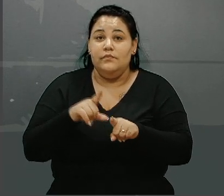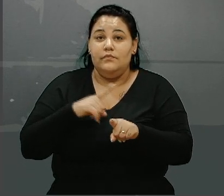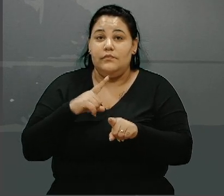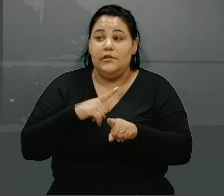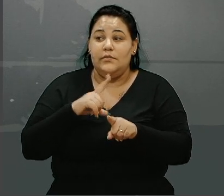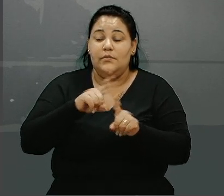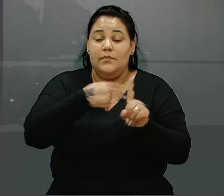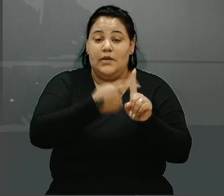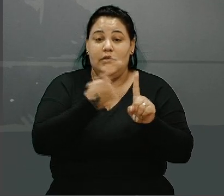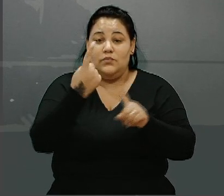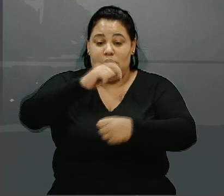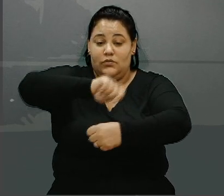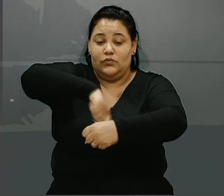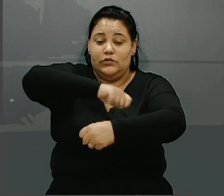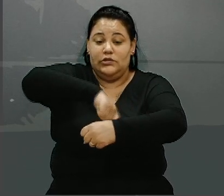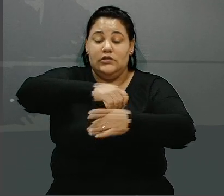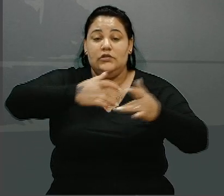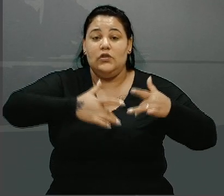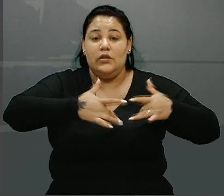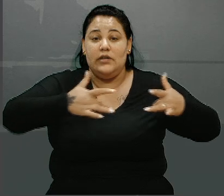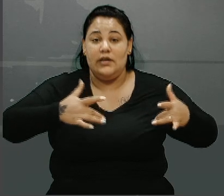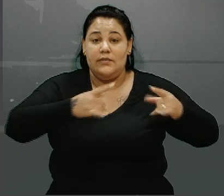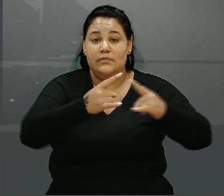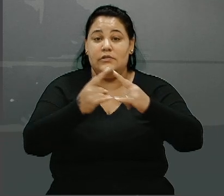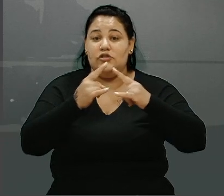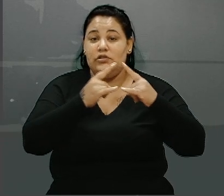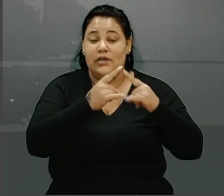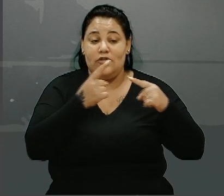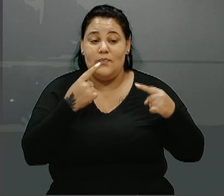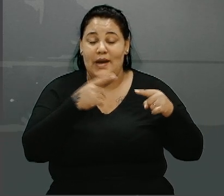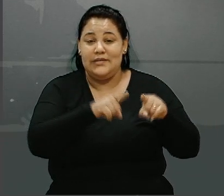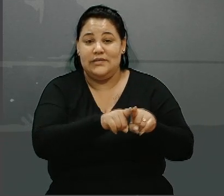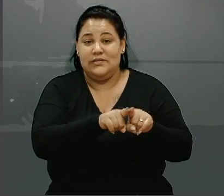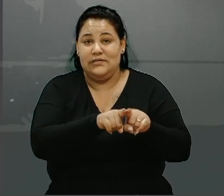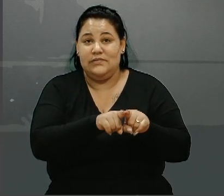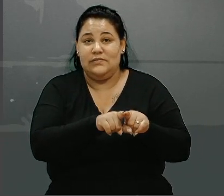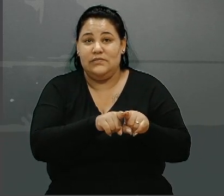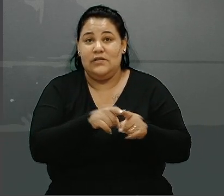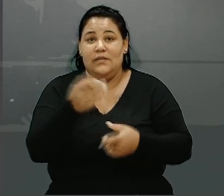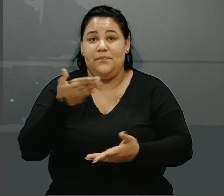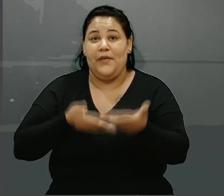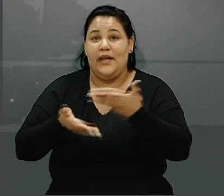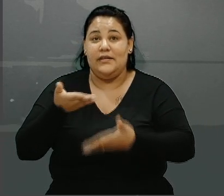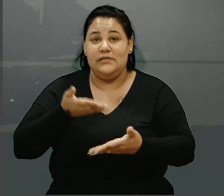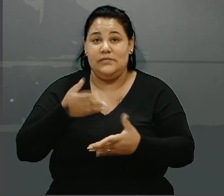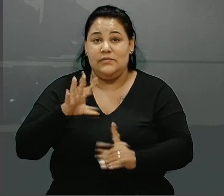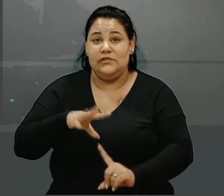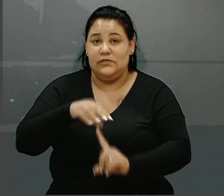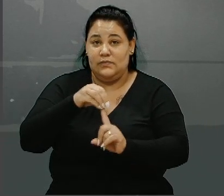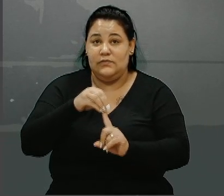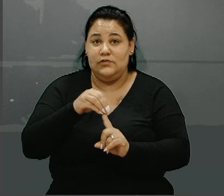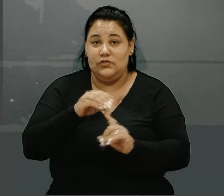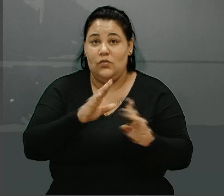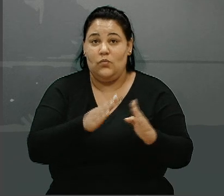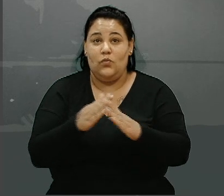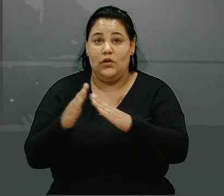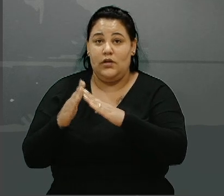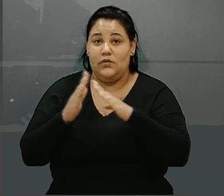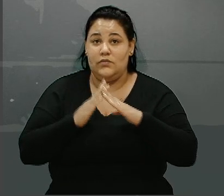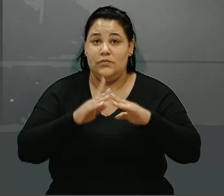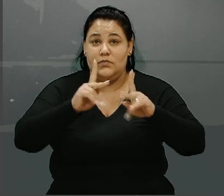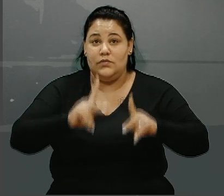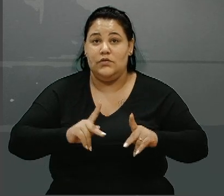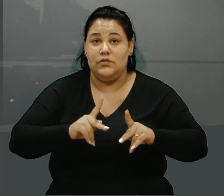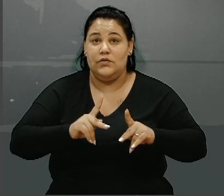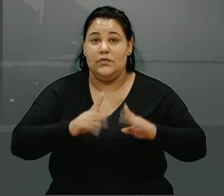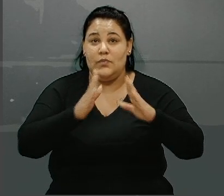cozinha solidária para as entidades parceiras, para atender exclusivamente aos moradores em situação de rua. Então, estou